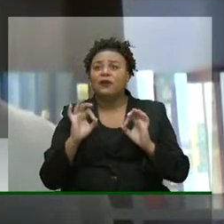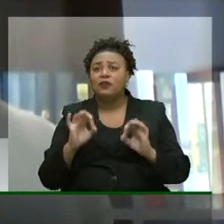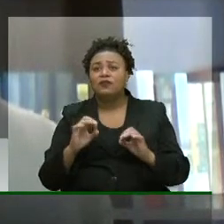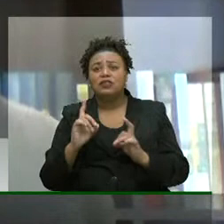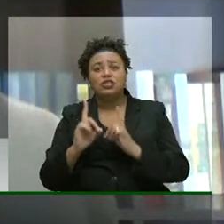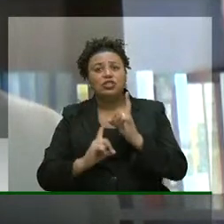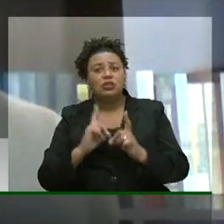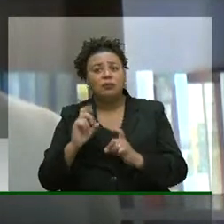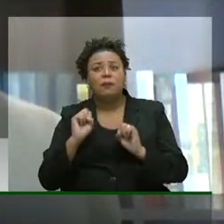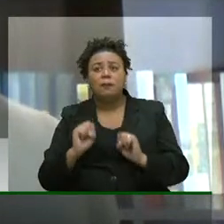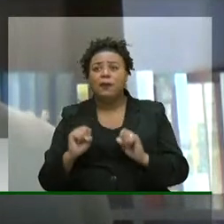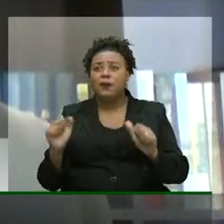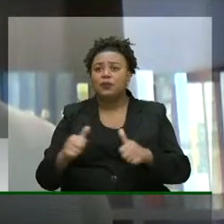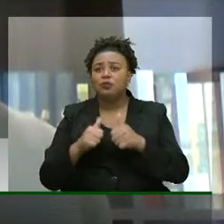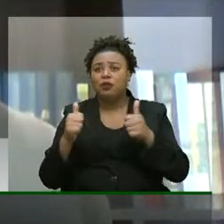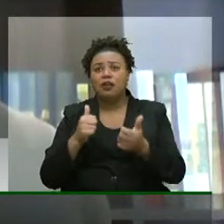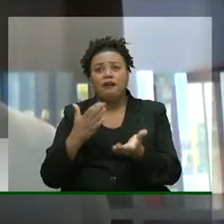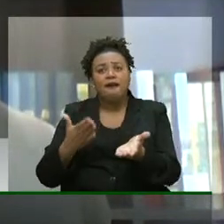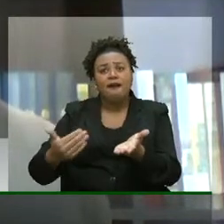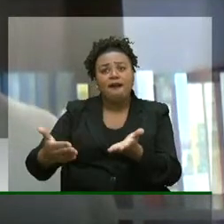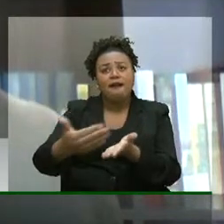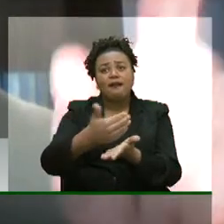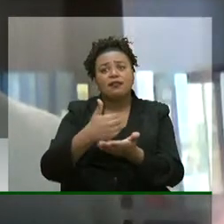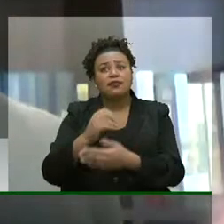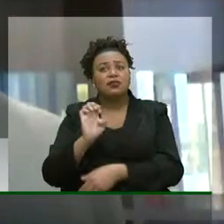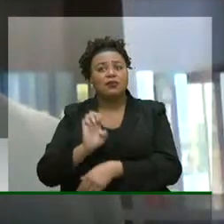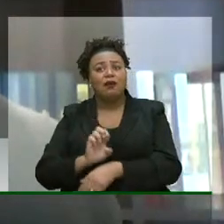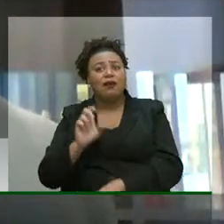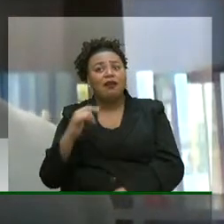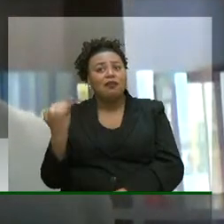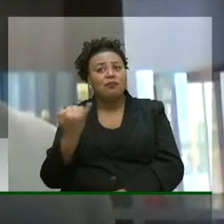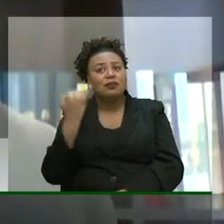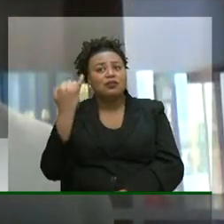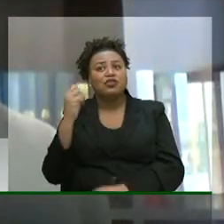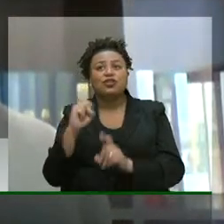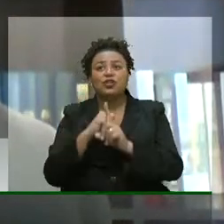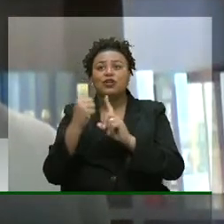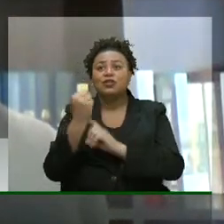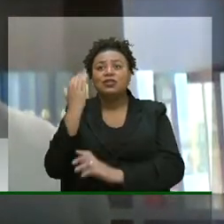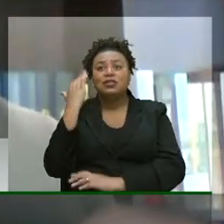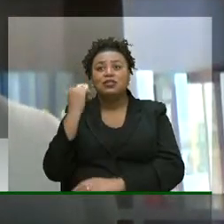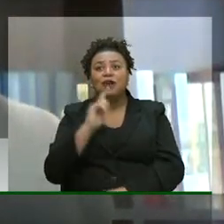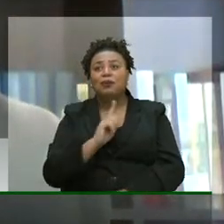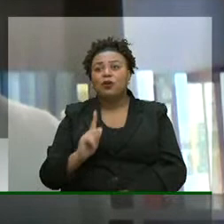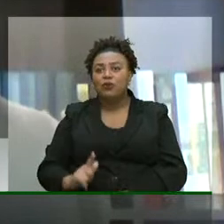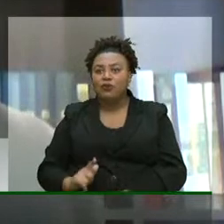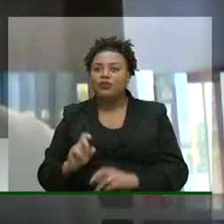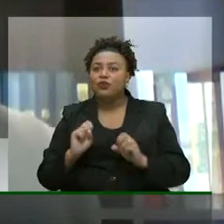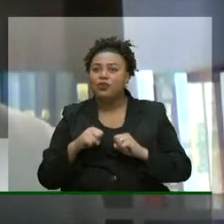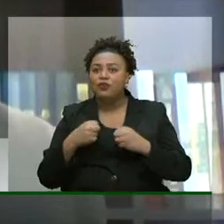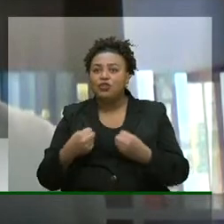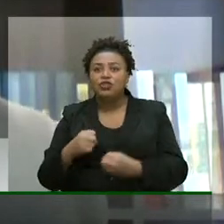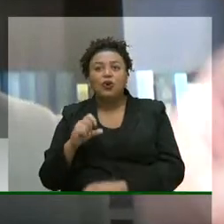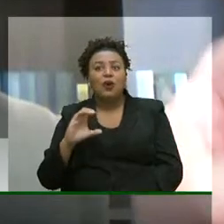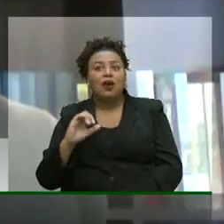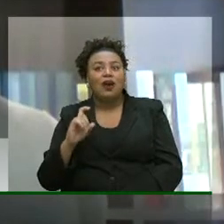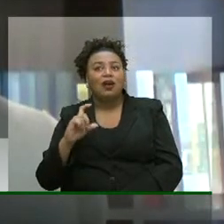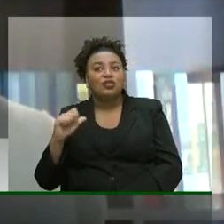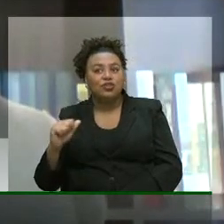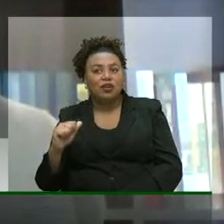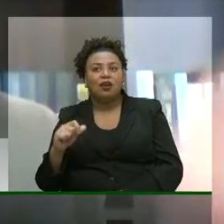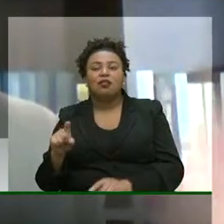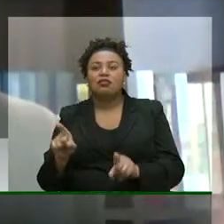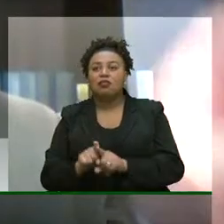dinamizarem, podem melhorar a arrecadação do Estado. É importante que a sociedade saiba que o governo reforçou o seu caixa,